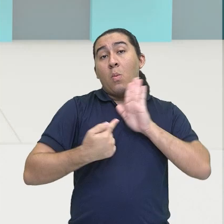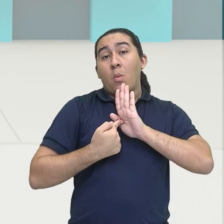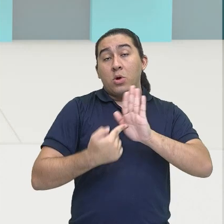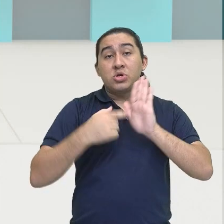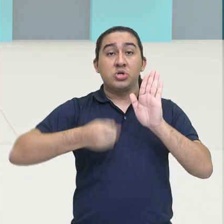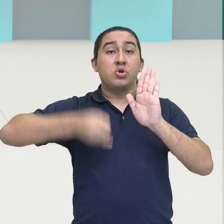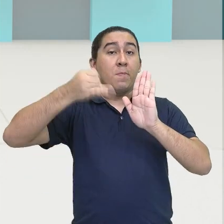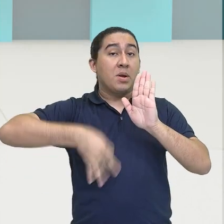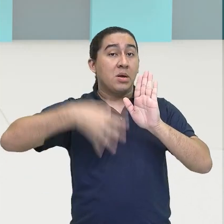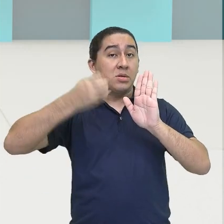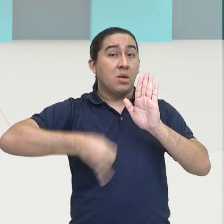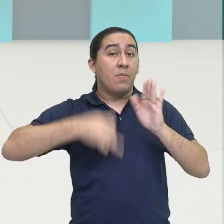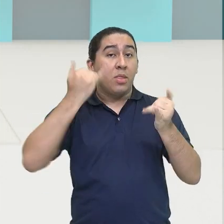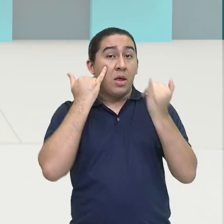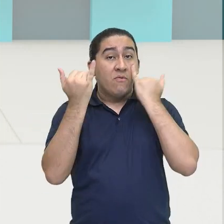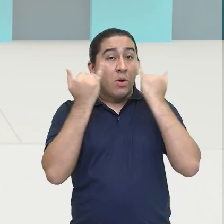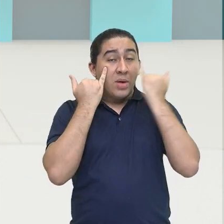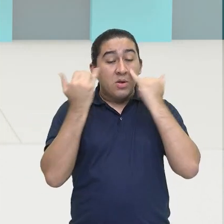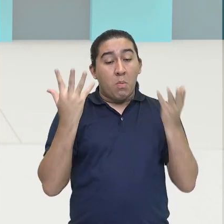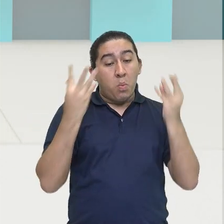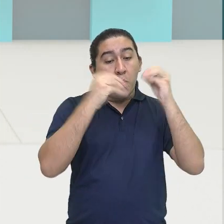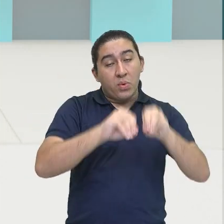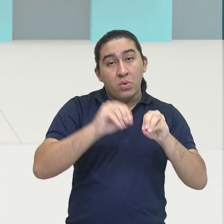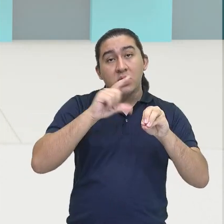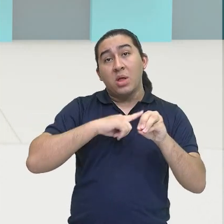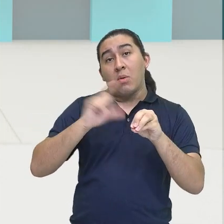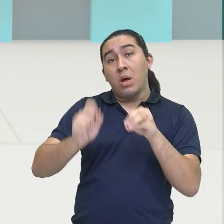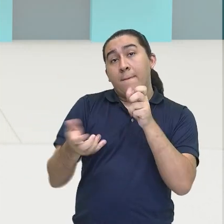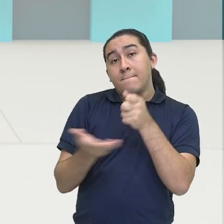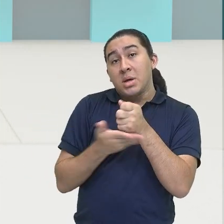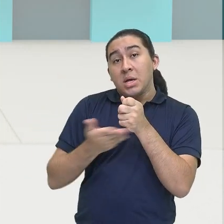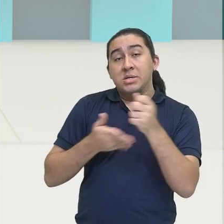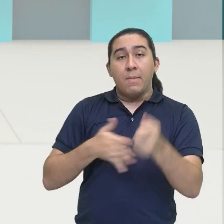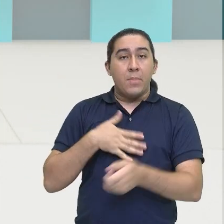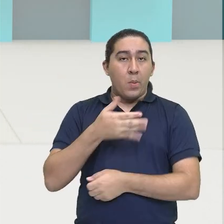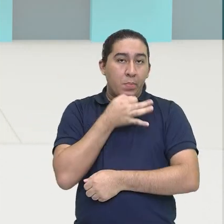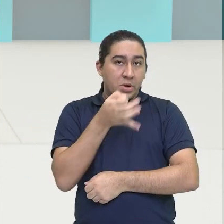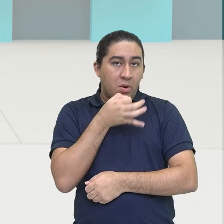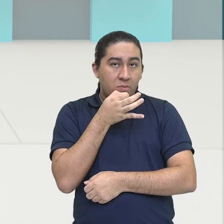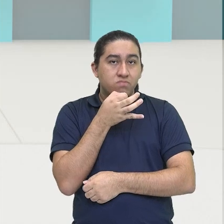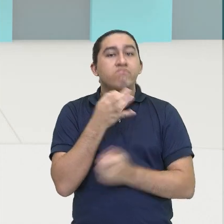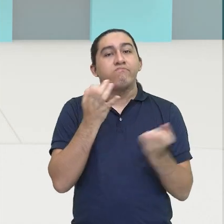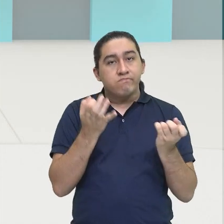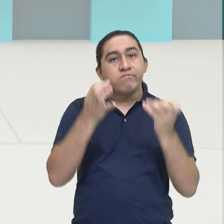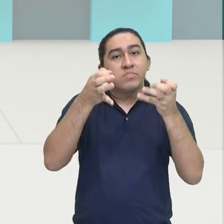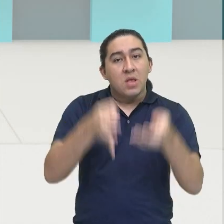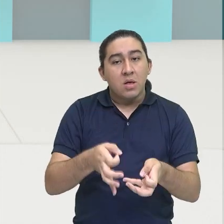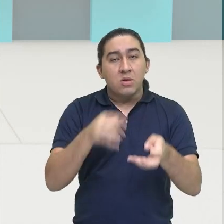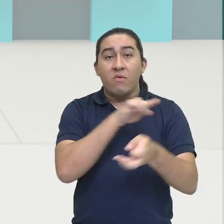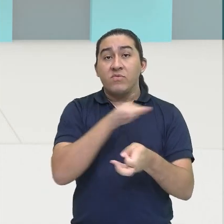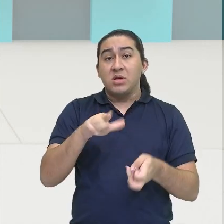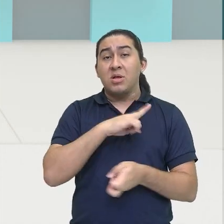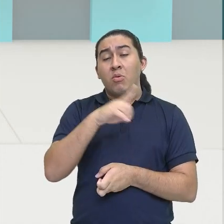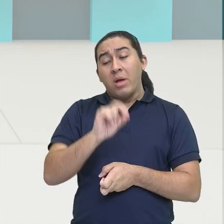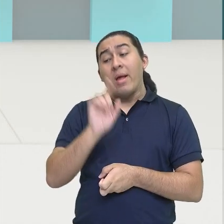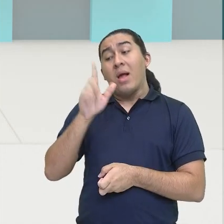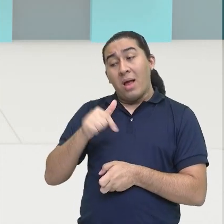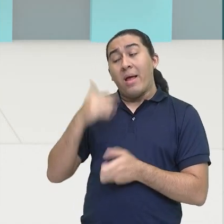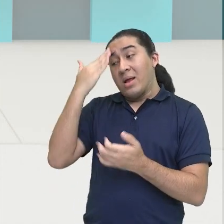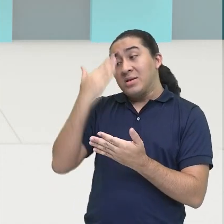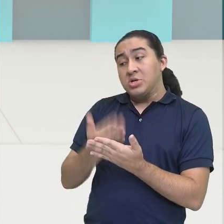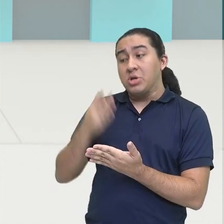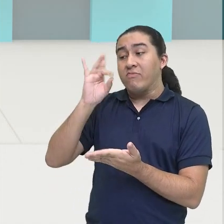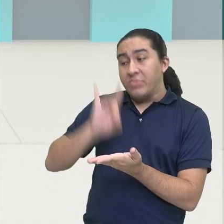eu trago informações para poder embasar o meu ponto de vista, a minha opinião, para que você seja convencido de que eu estou